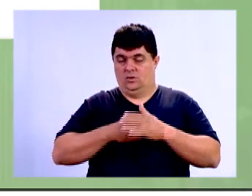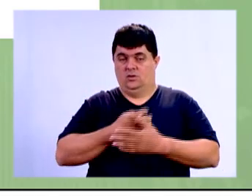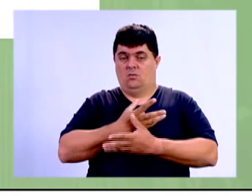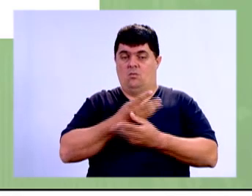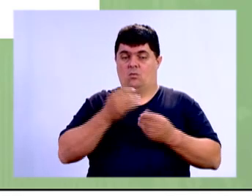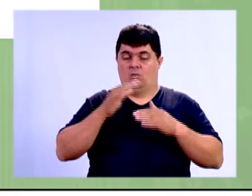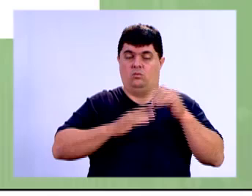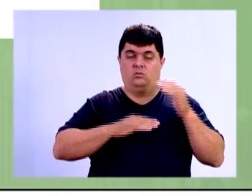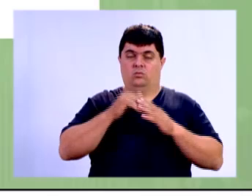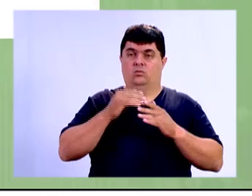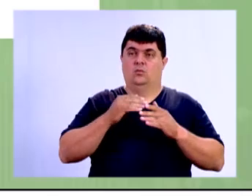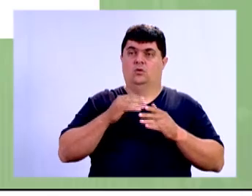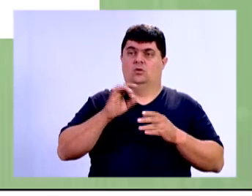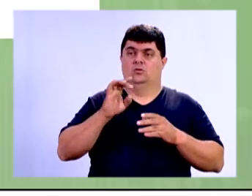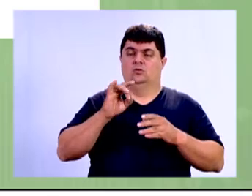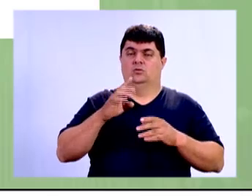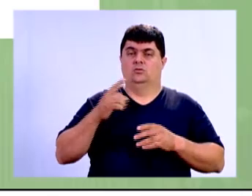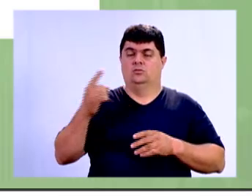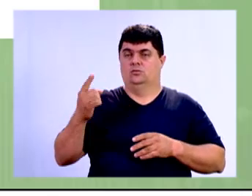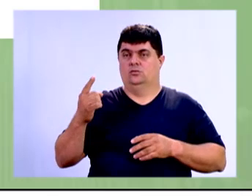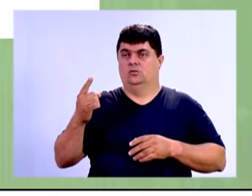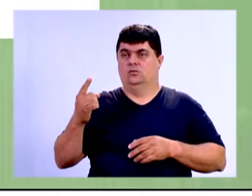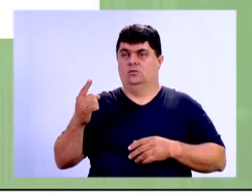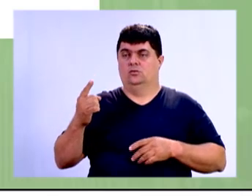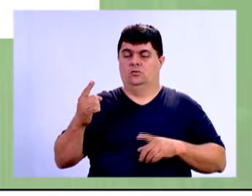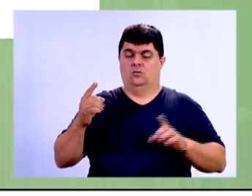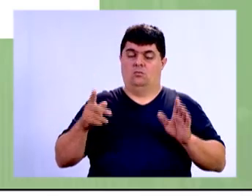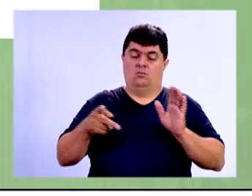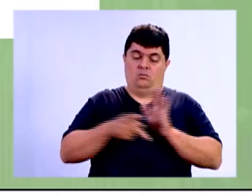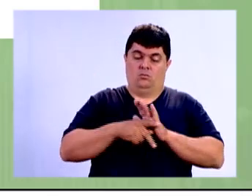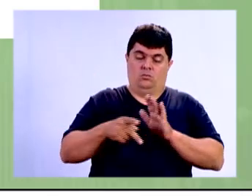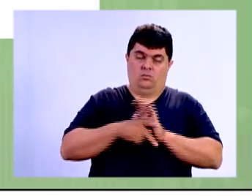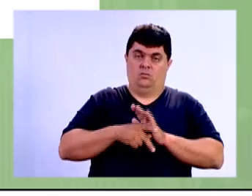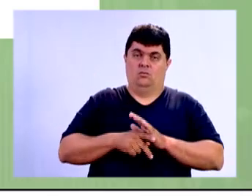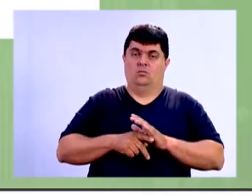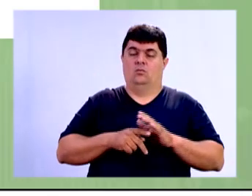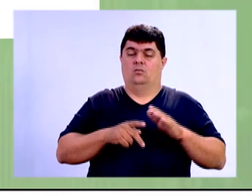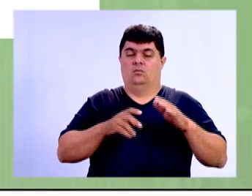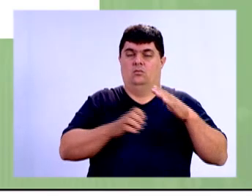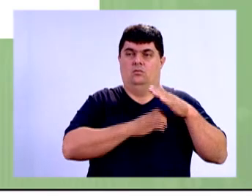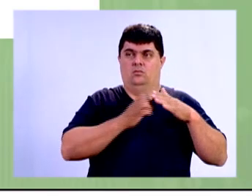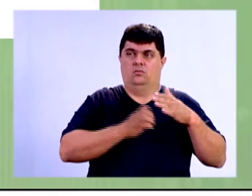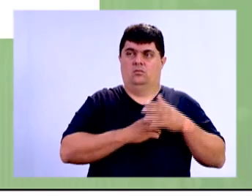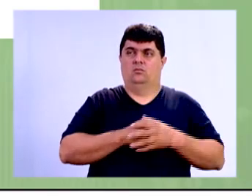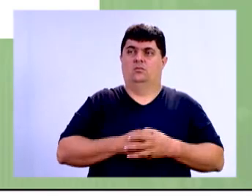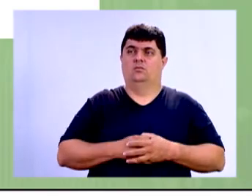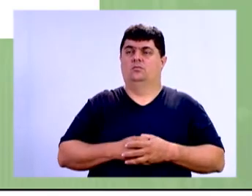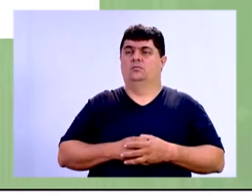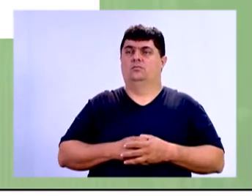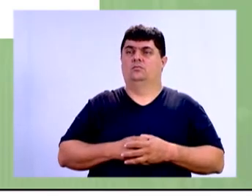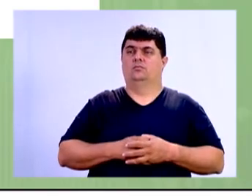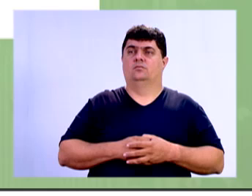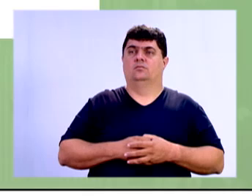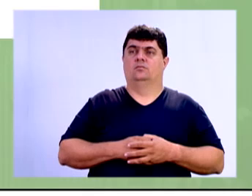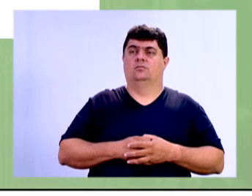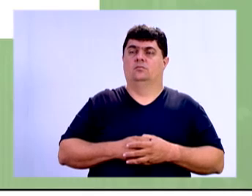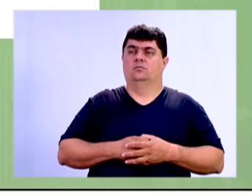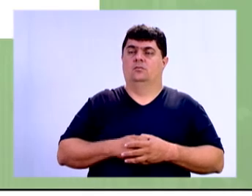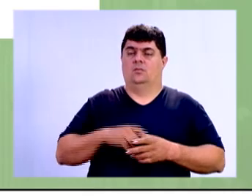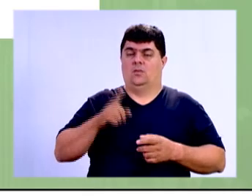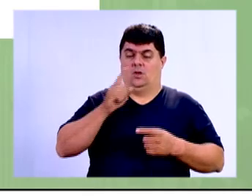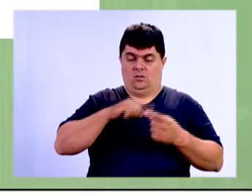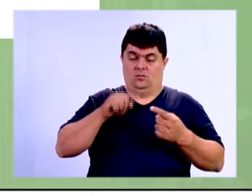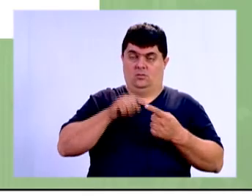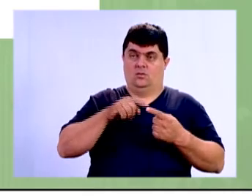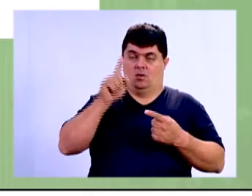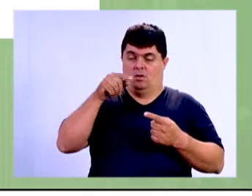fez a ligação do funcionário que pertence à empresa. Foi por isso que eu coloquei aqui, gente, olha, e isso acho que o objetivo da nossa aula